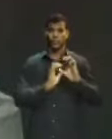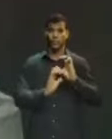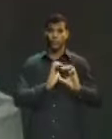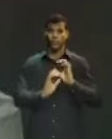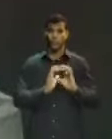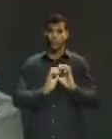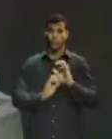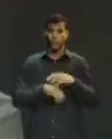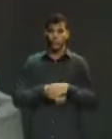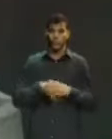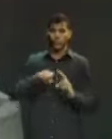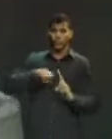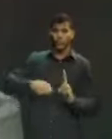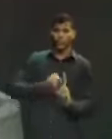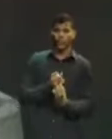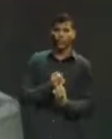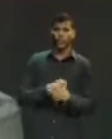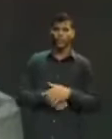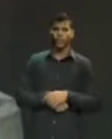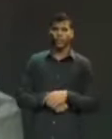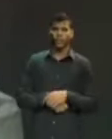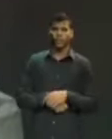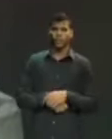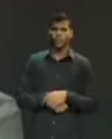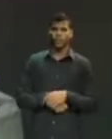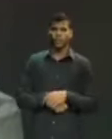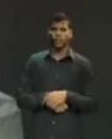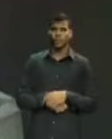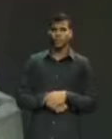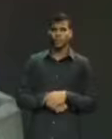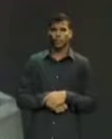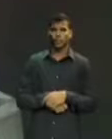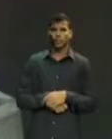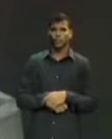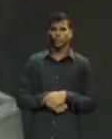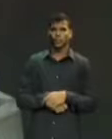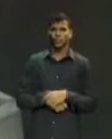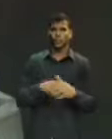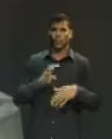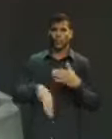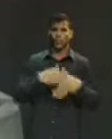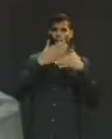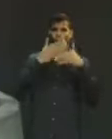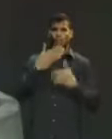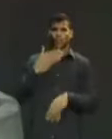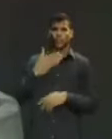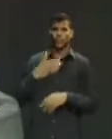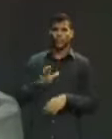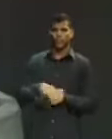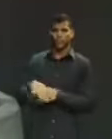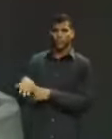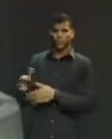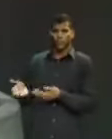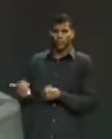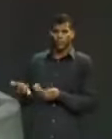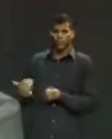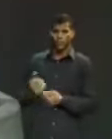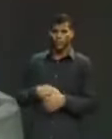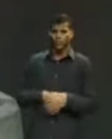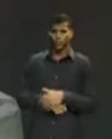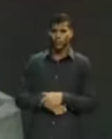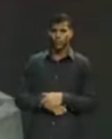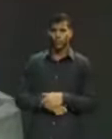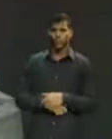na sociedade civil, com a sociedade civil, com os movimentos de infância e juventude, com gestores locais,